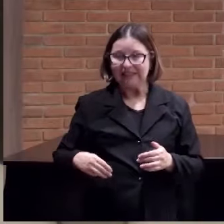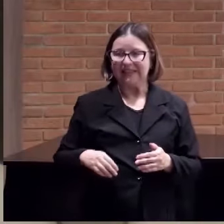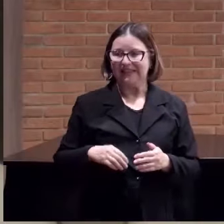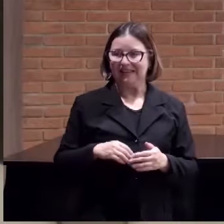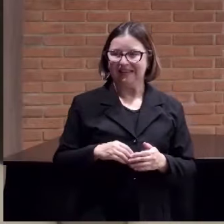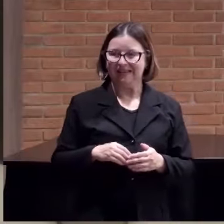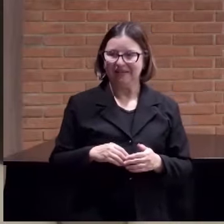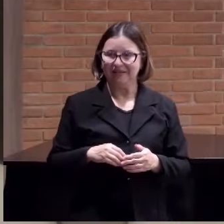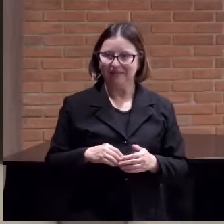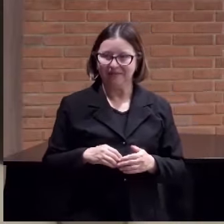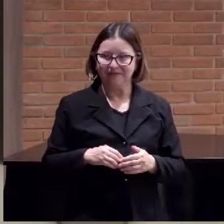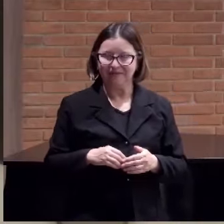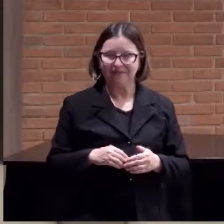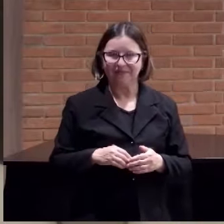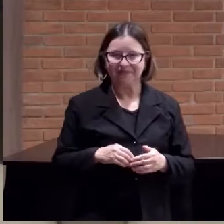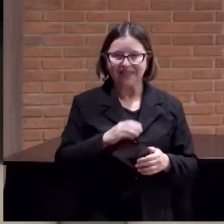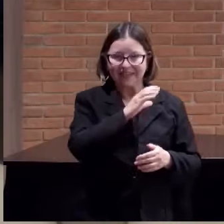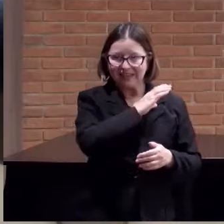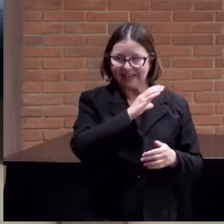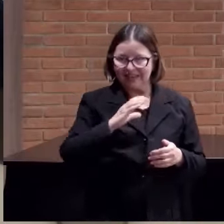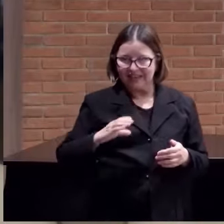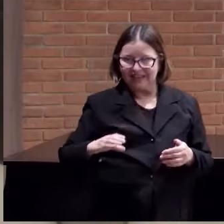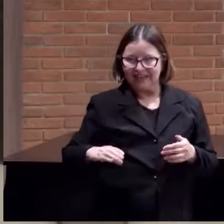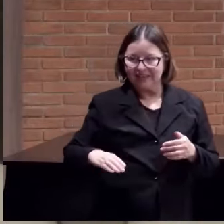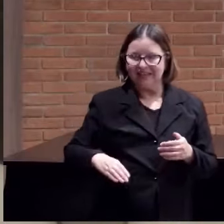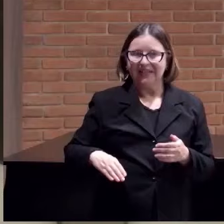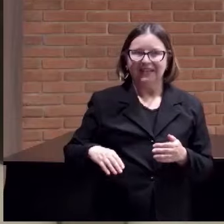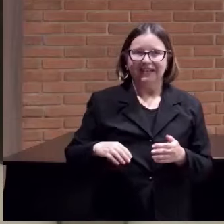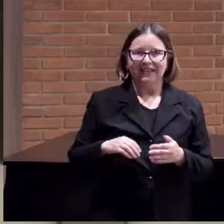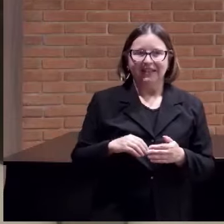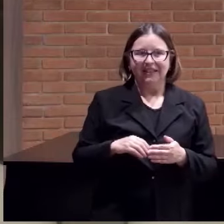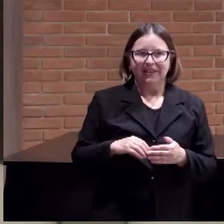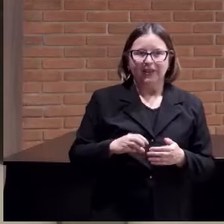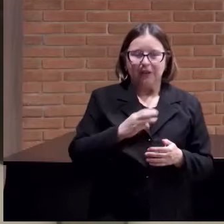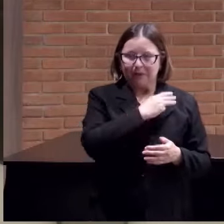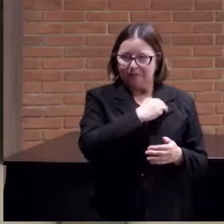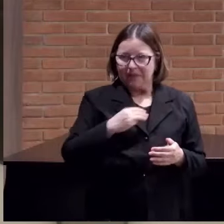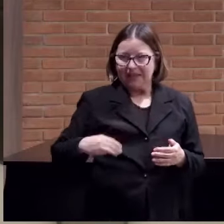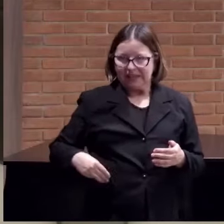Christos em grego é Messias em hebraico.